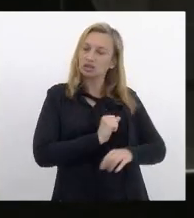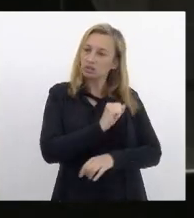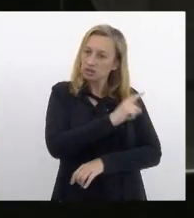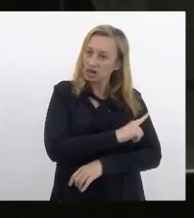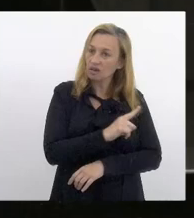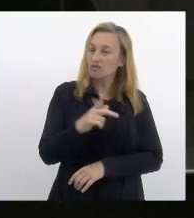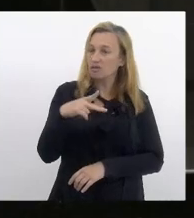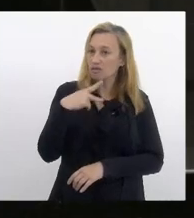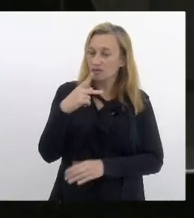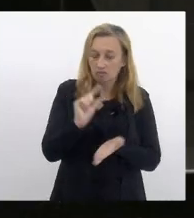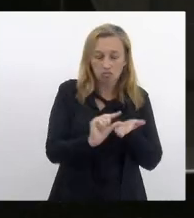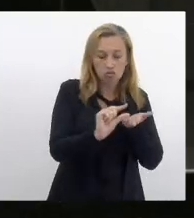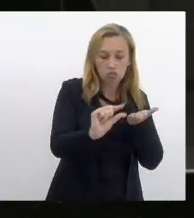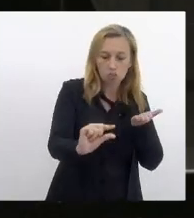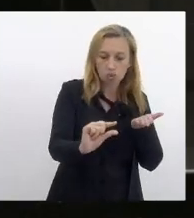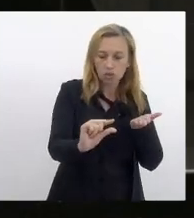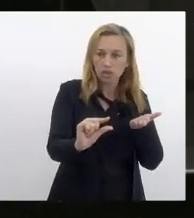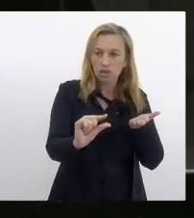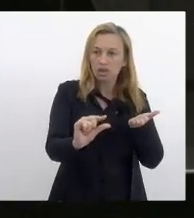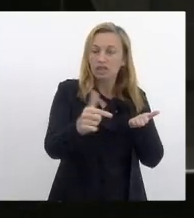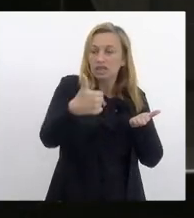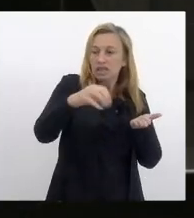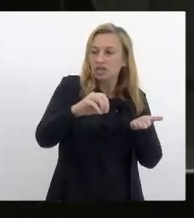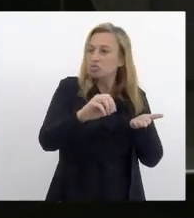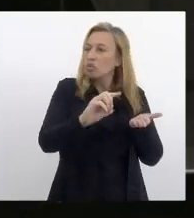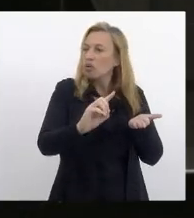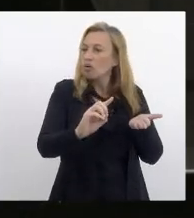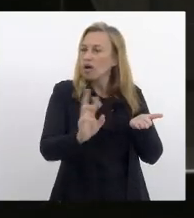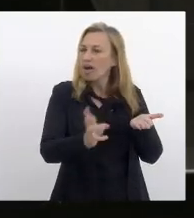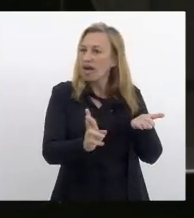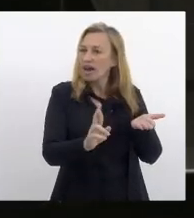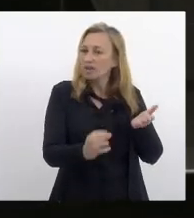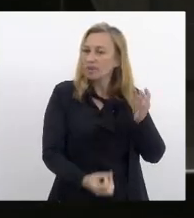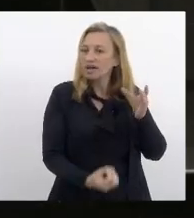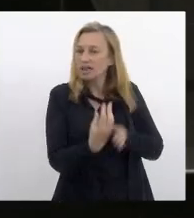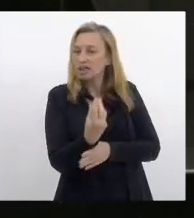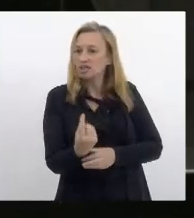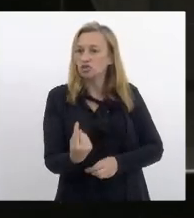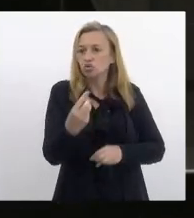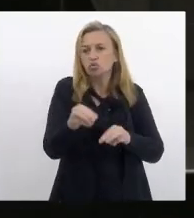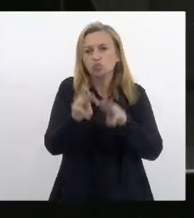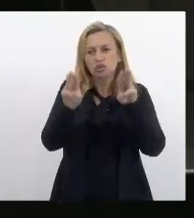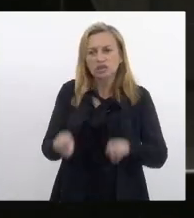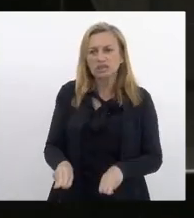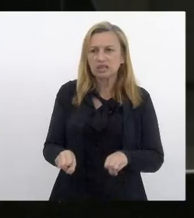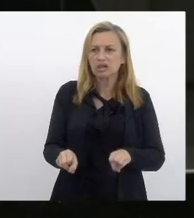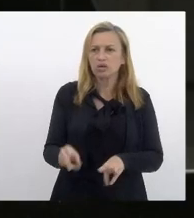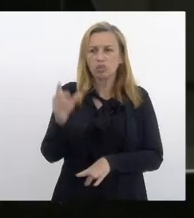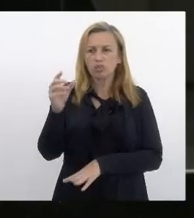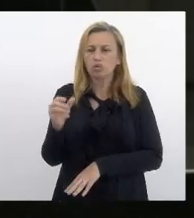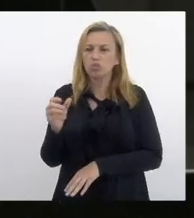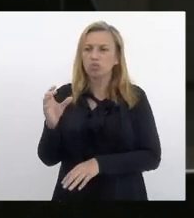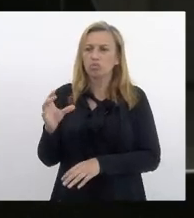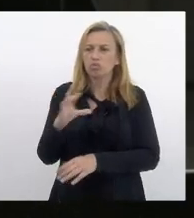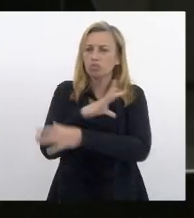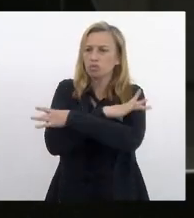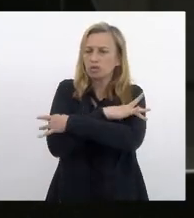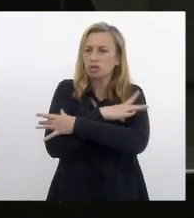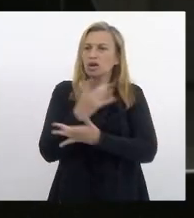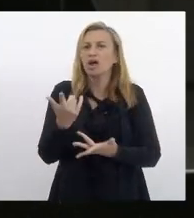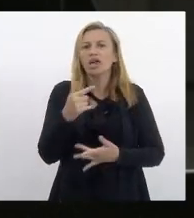destinando ridículos 10 mil reais para a construção de um museu, ele é, no mínimo,